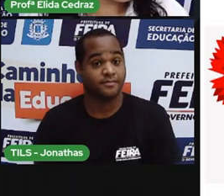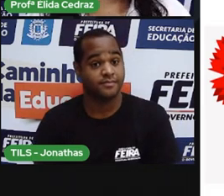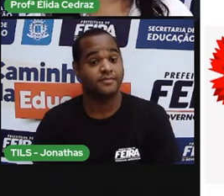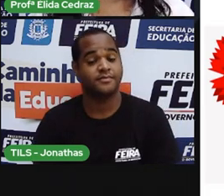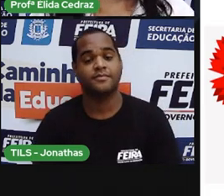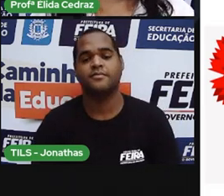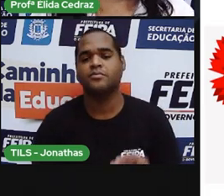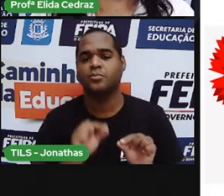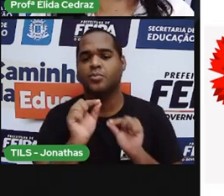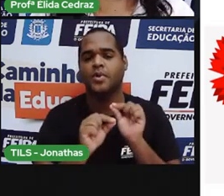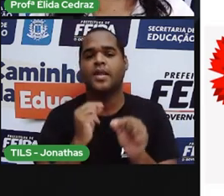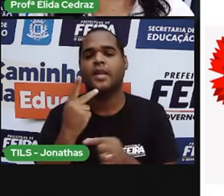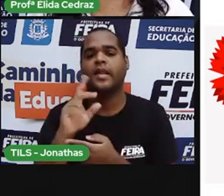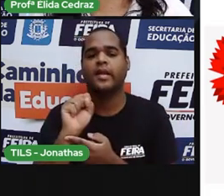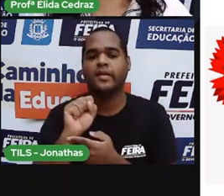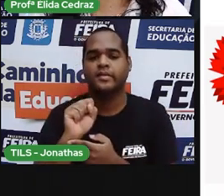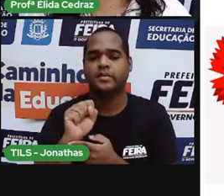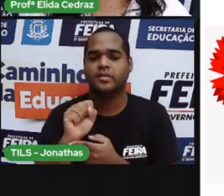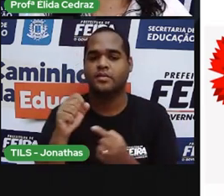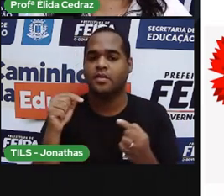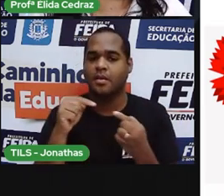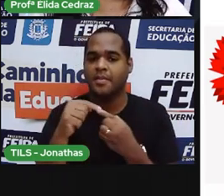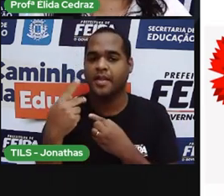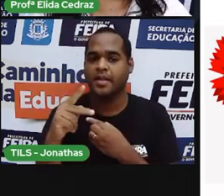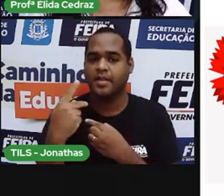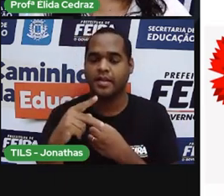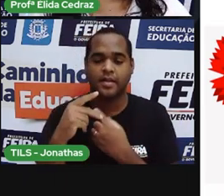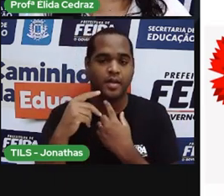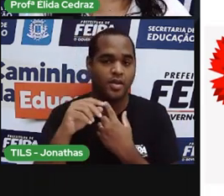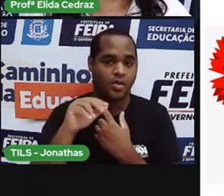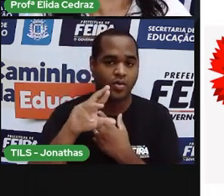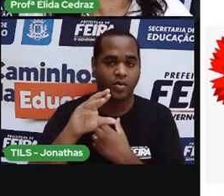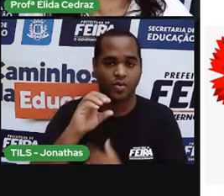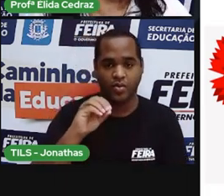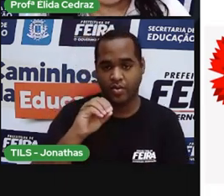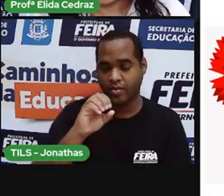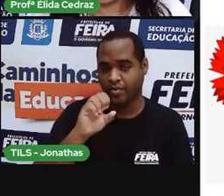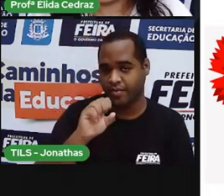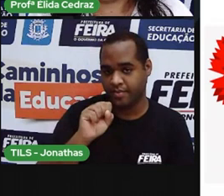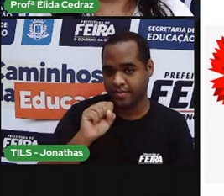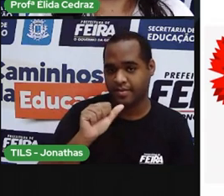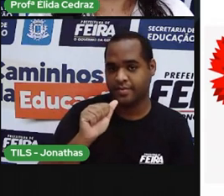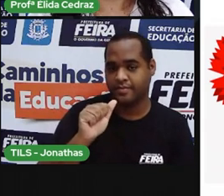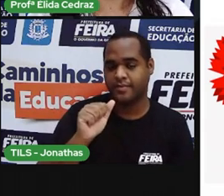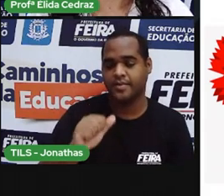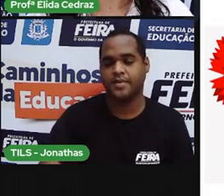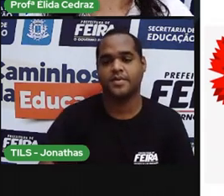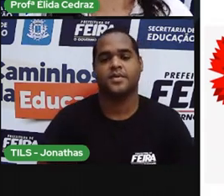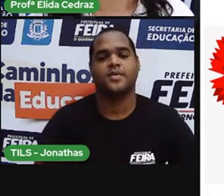Onde a letrinha S tem o mesmo som de rosa. Vamos ver.